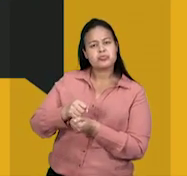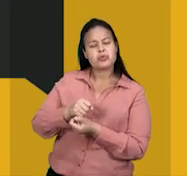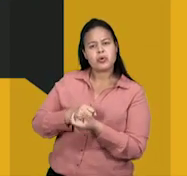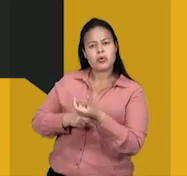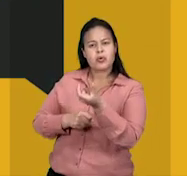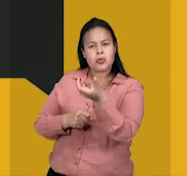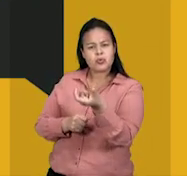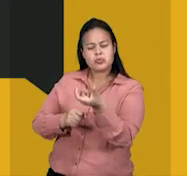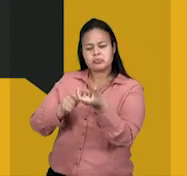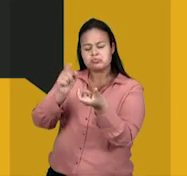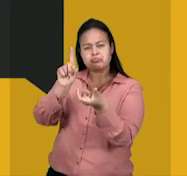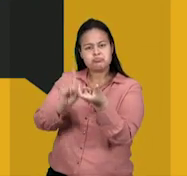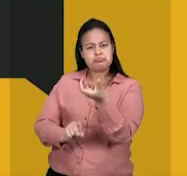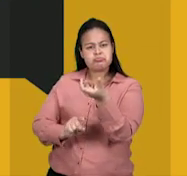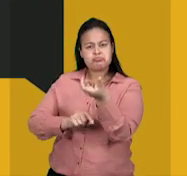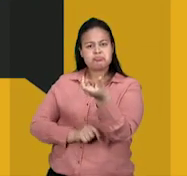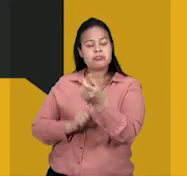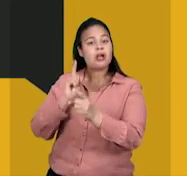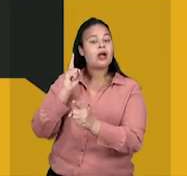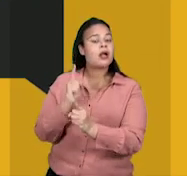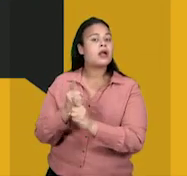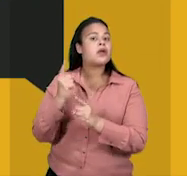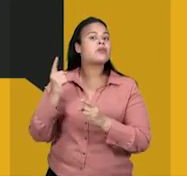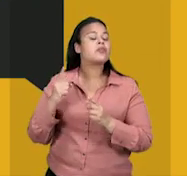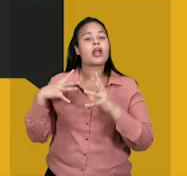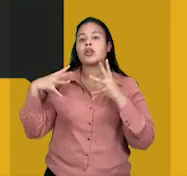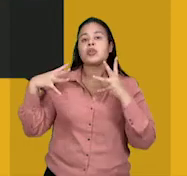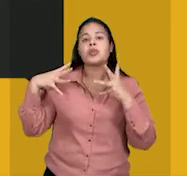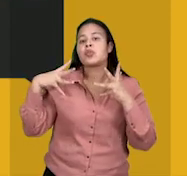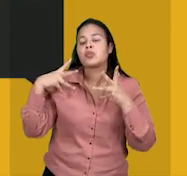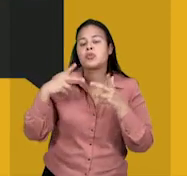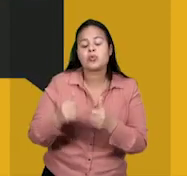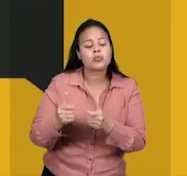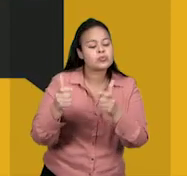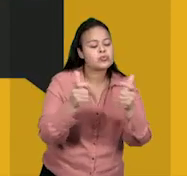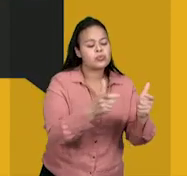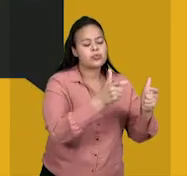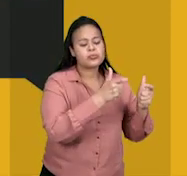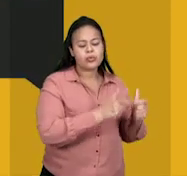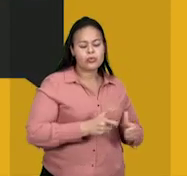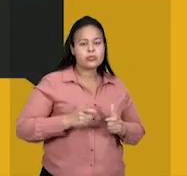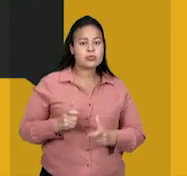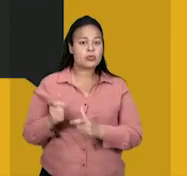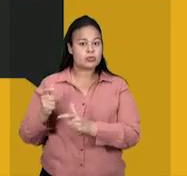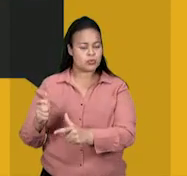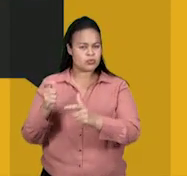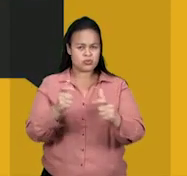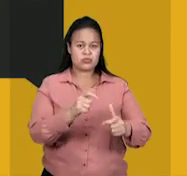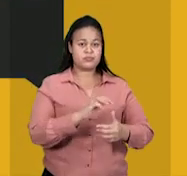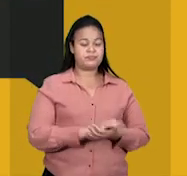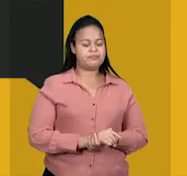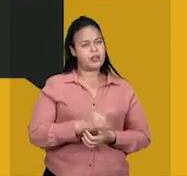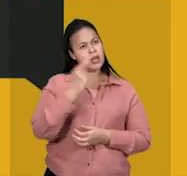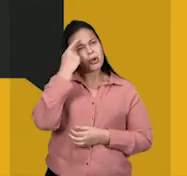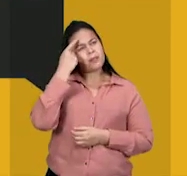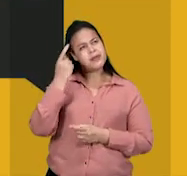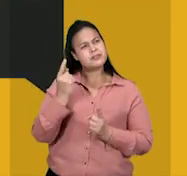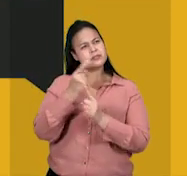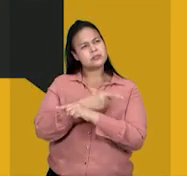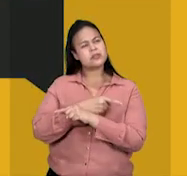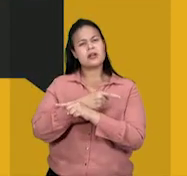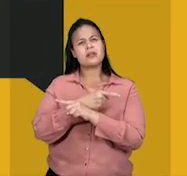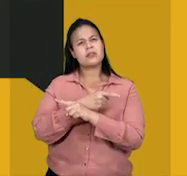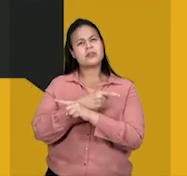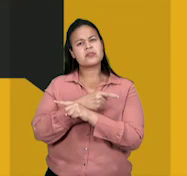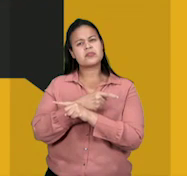poderíamos encontrar em todos os lugares. Penso que, pelo contrário, que o